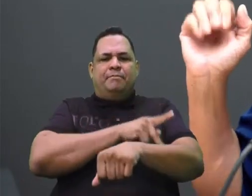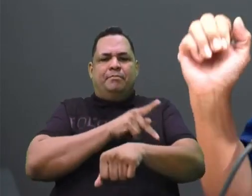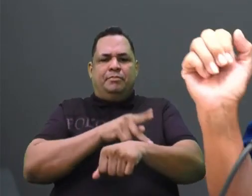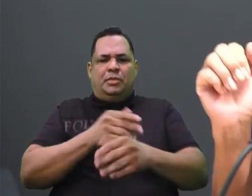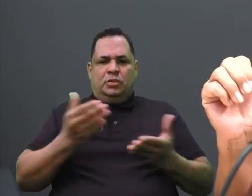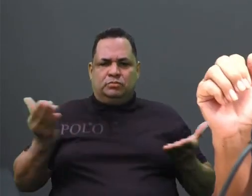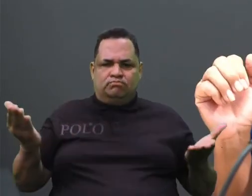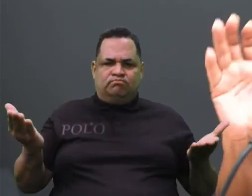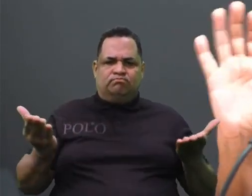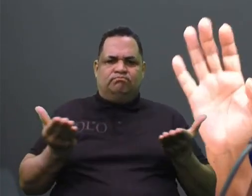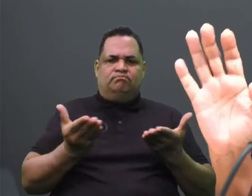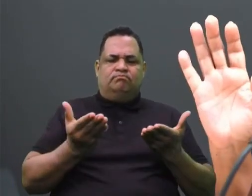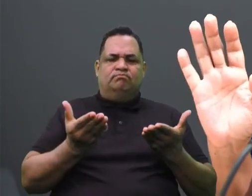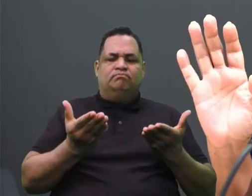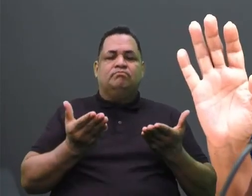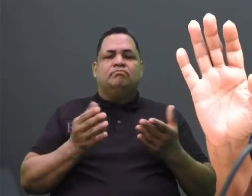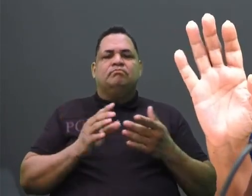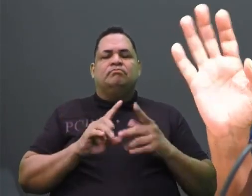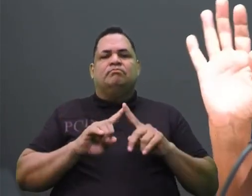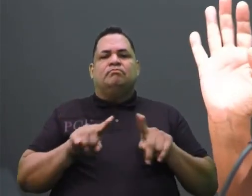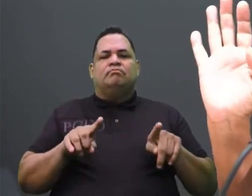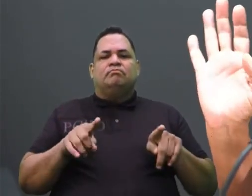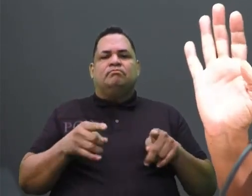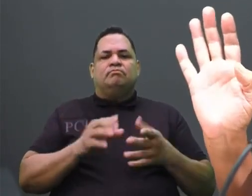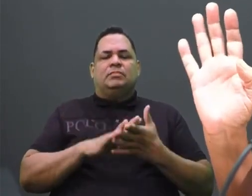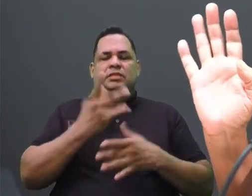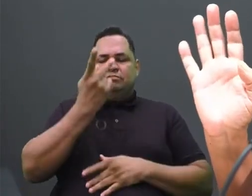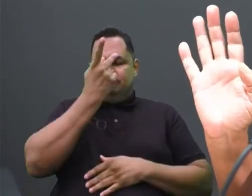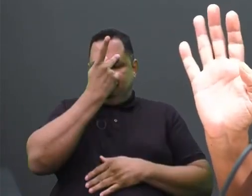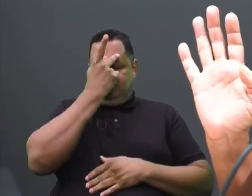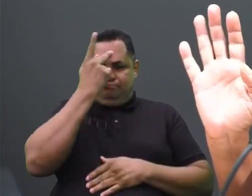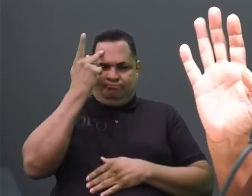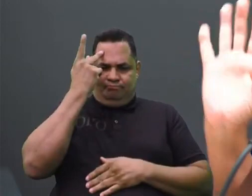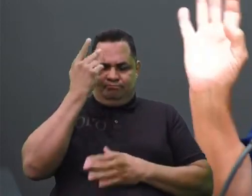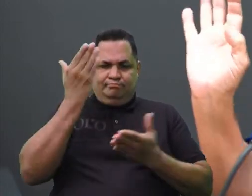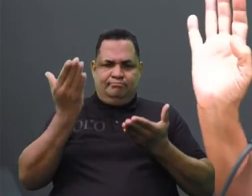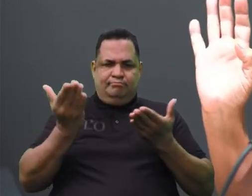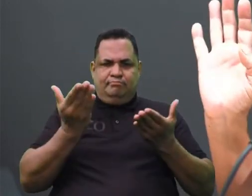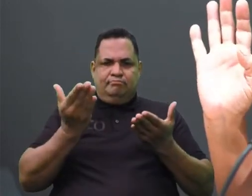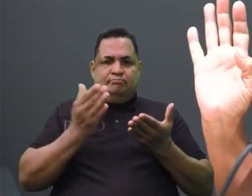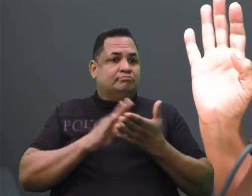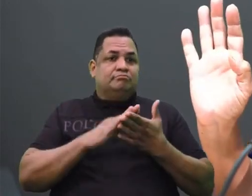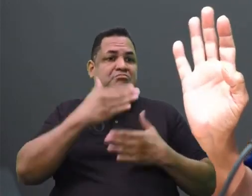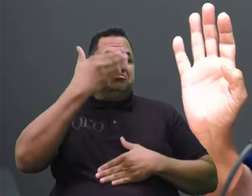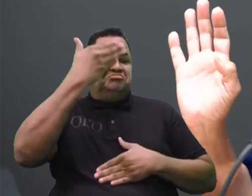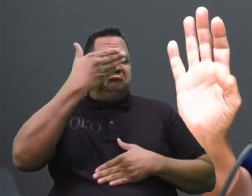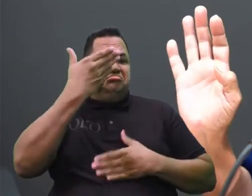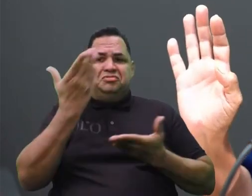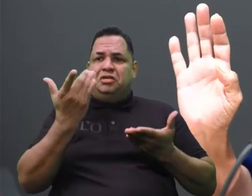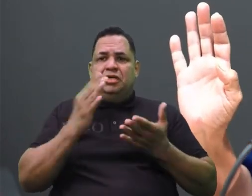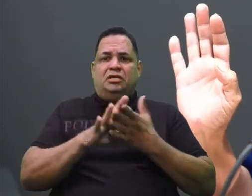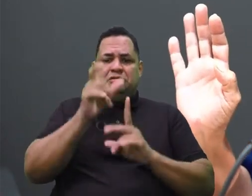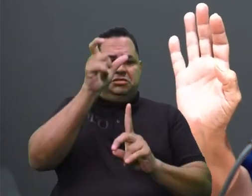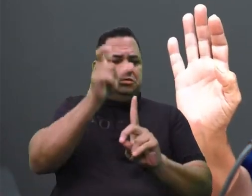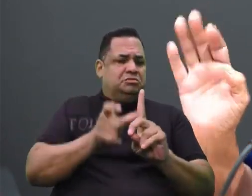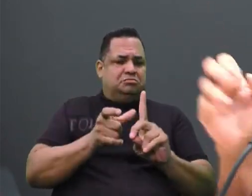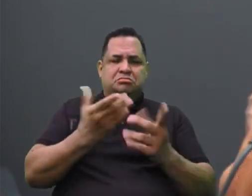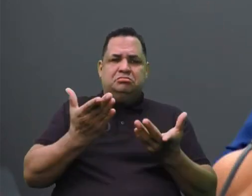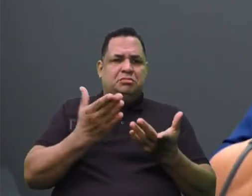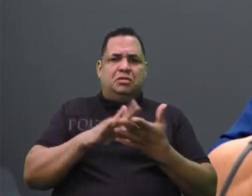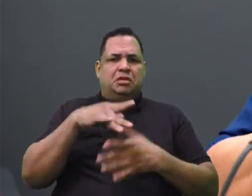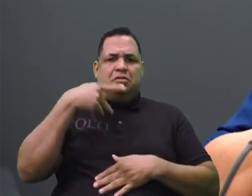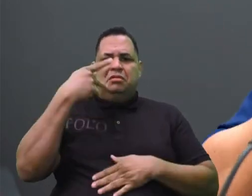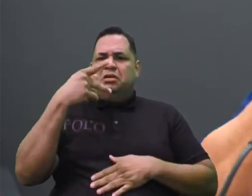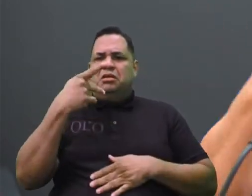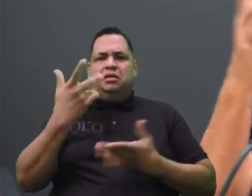atual, mas essas pessoas eram invisíveis, elas não eram citadas. Então, eu